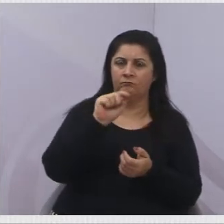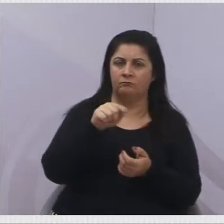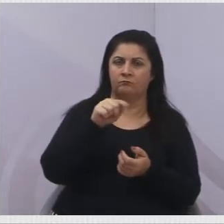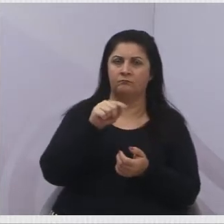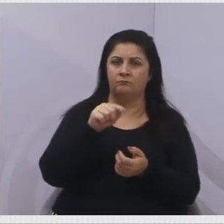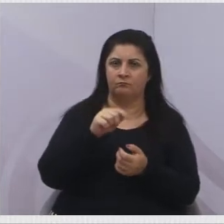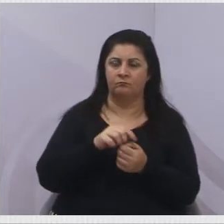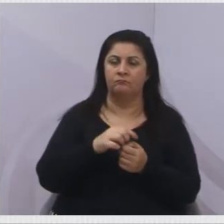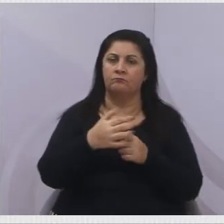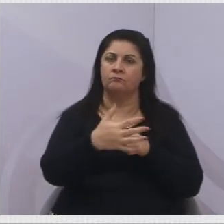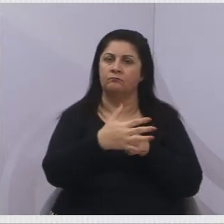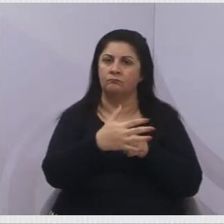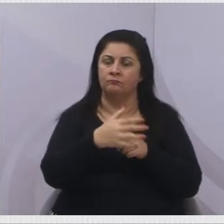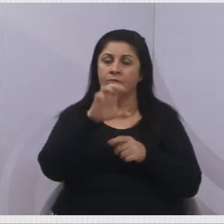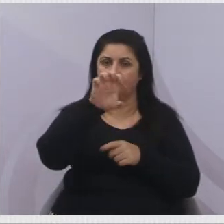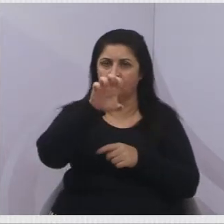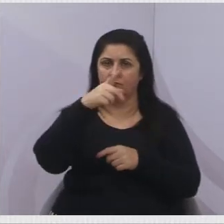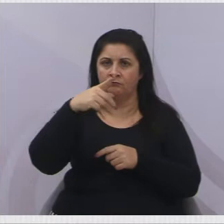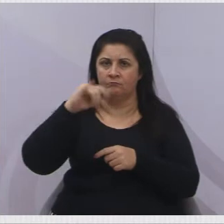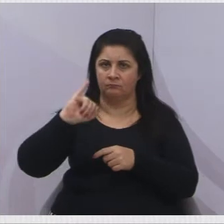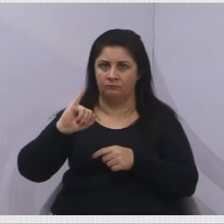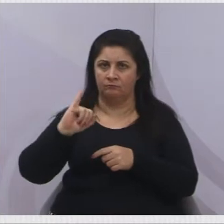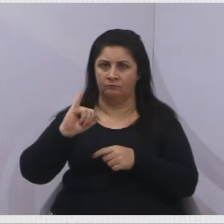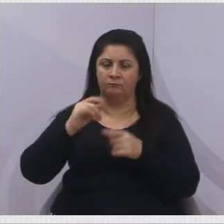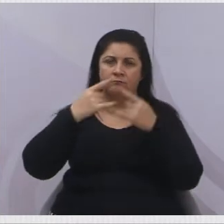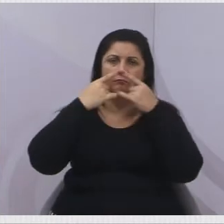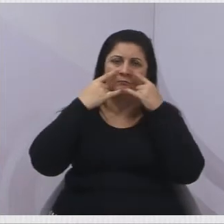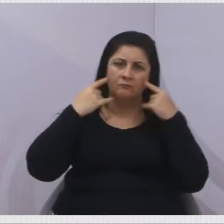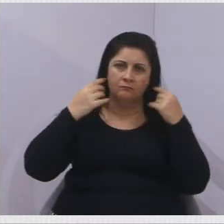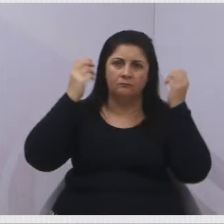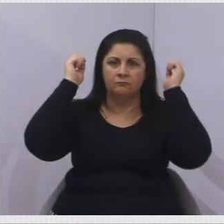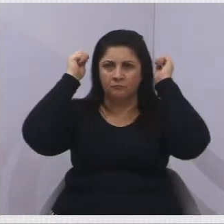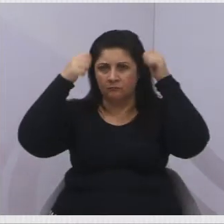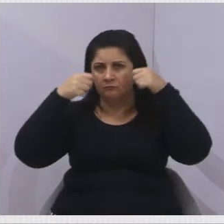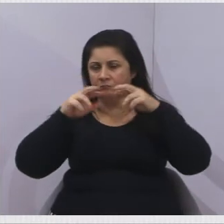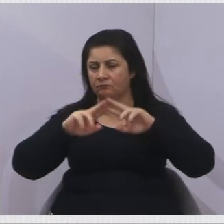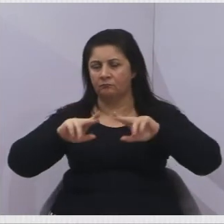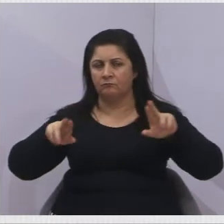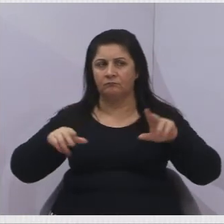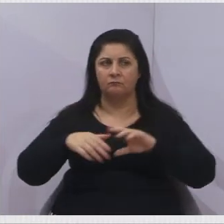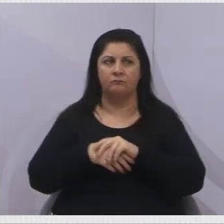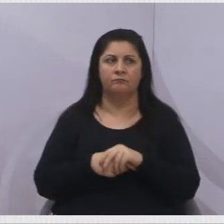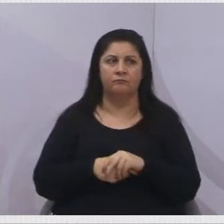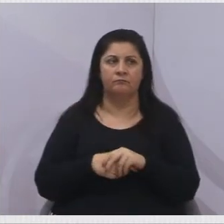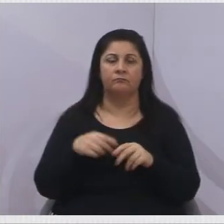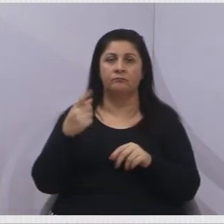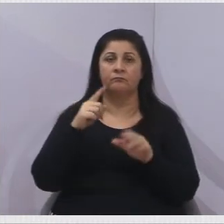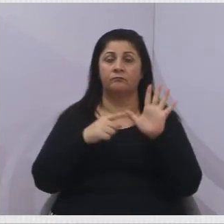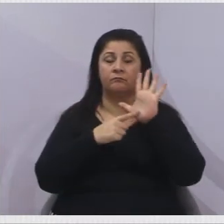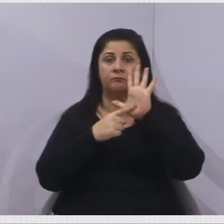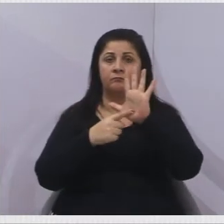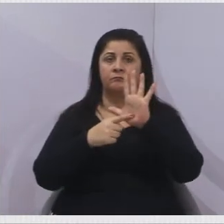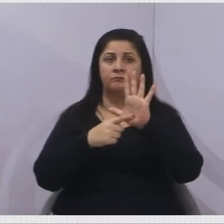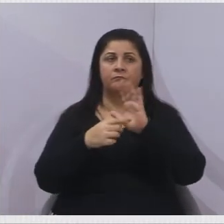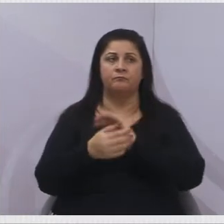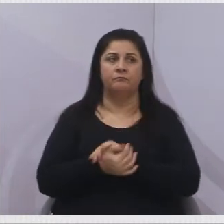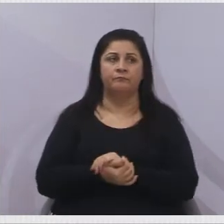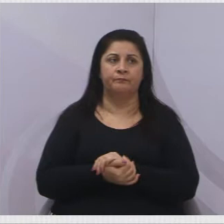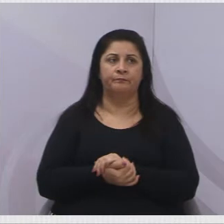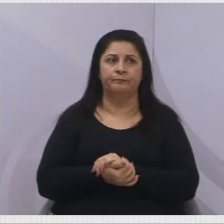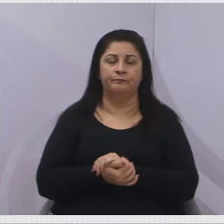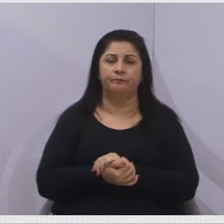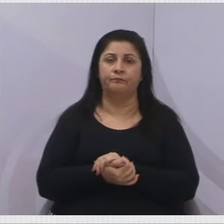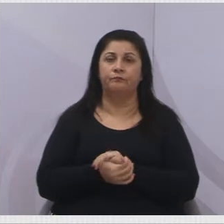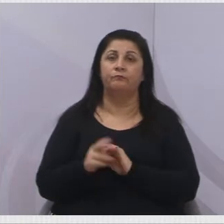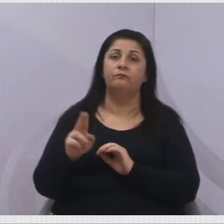57.999 com equipamentos de proteção individual. E o último quadro traz